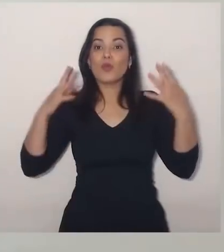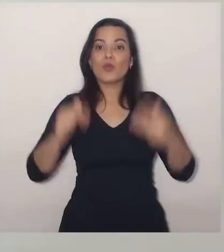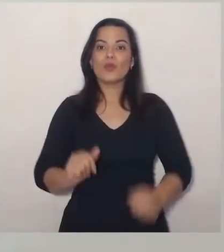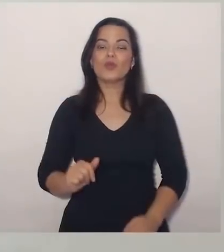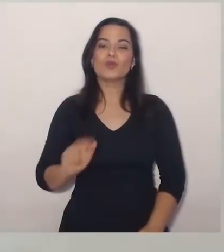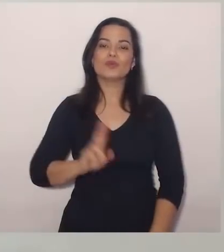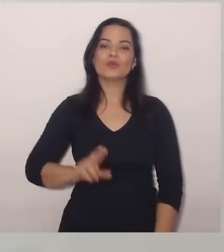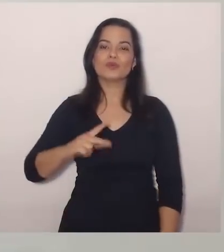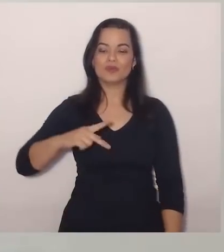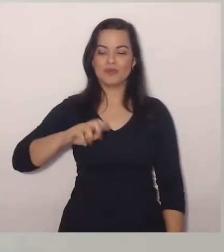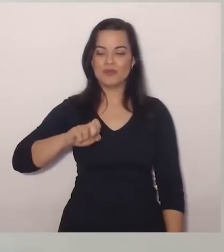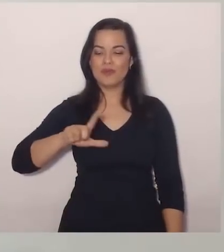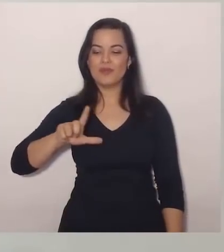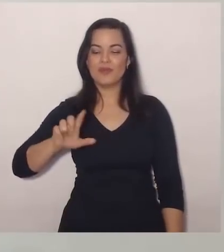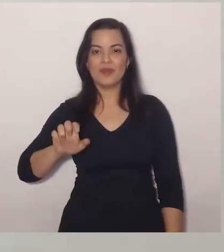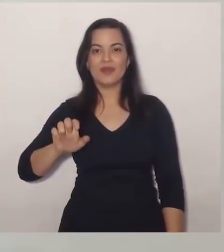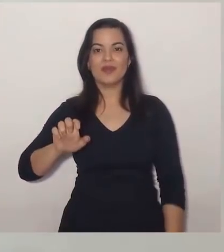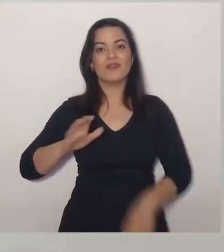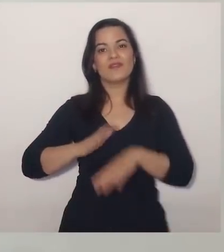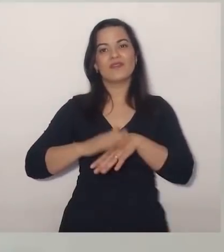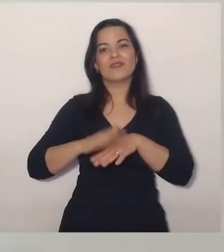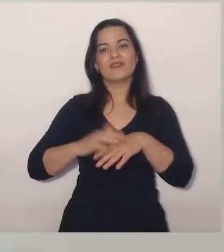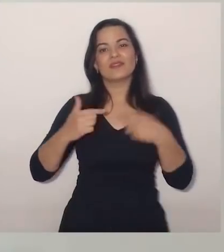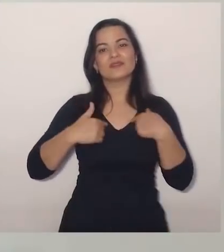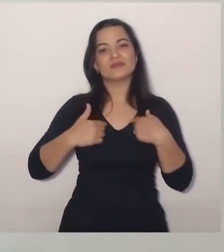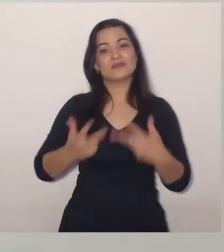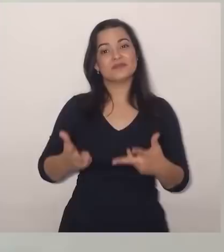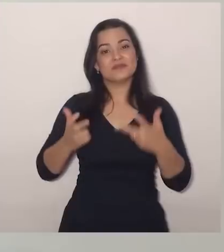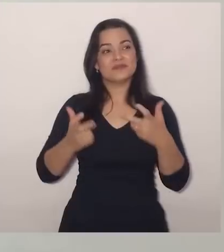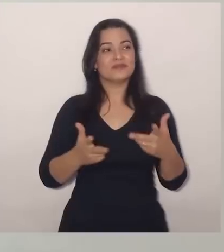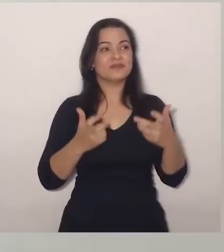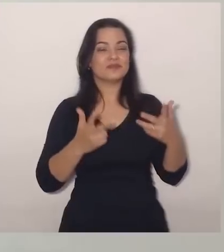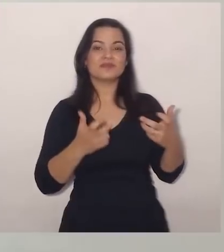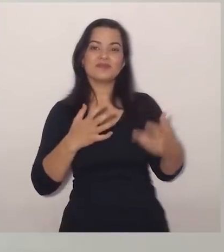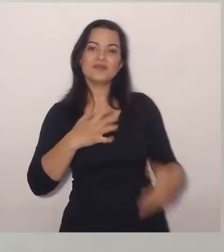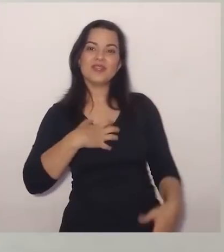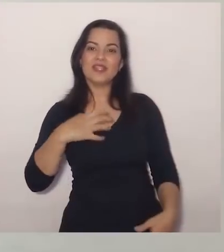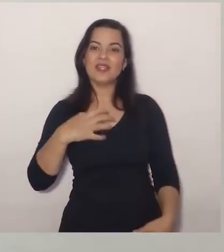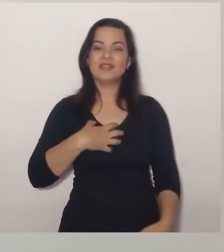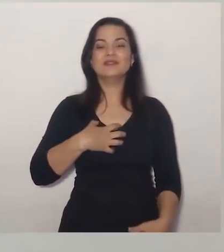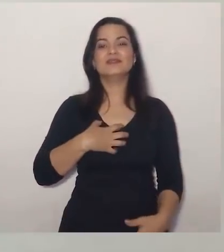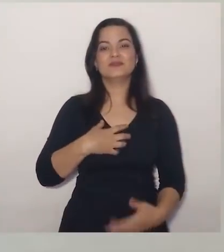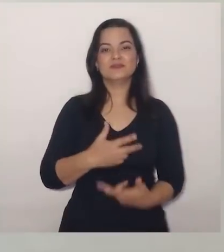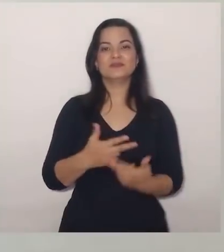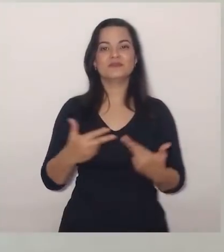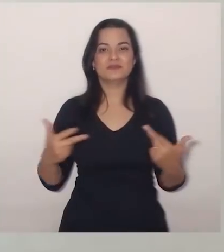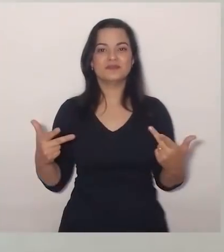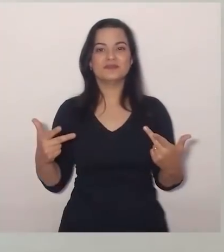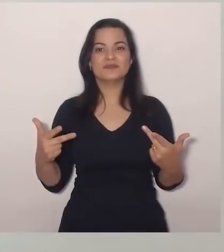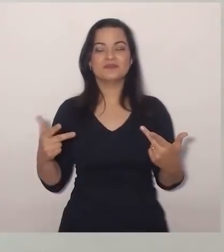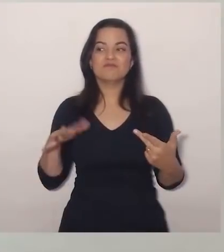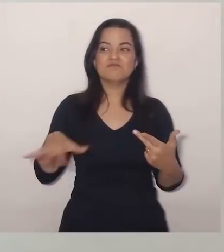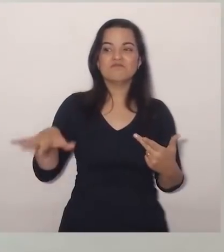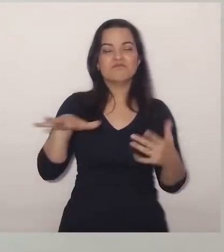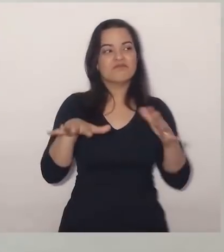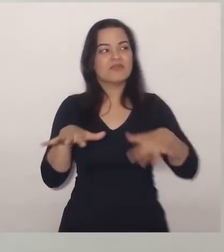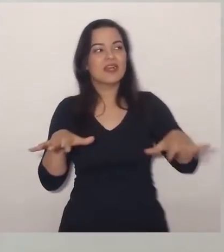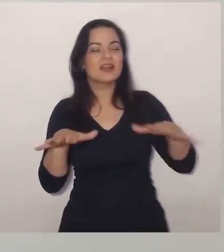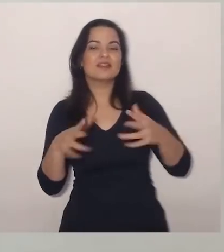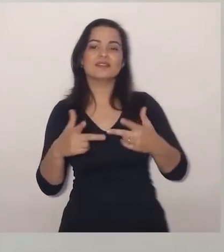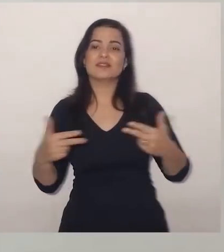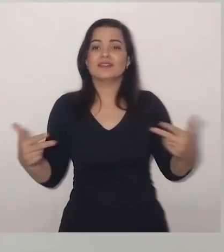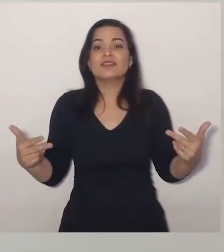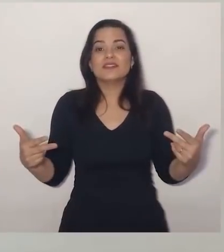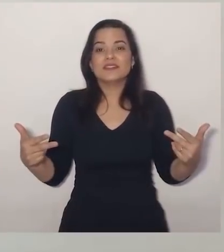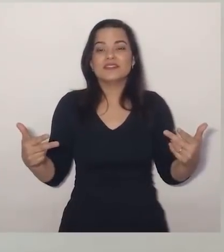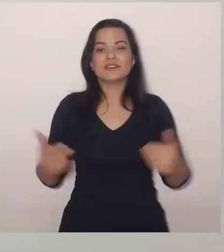pele, e ela faz com que eu consiga perceber essas sensações também, eu consigo sentir o meio, as